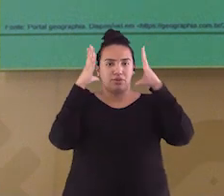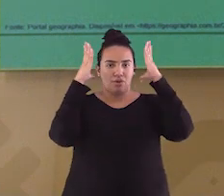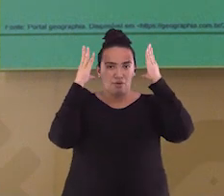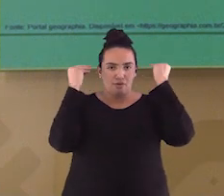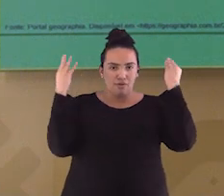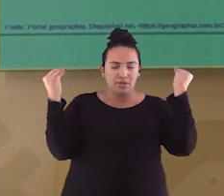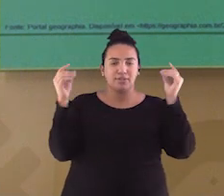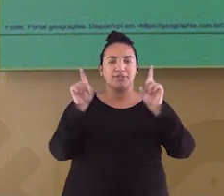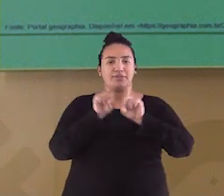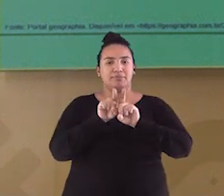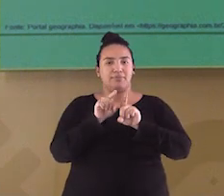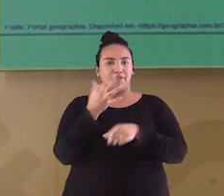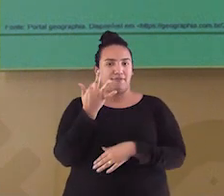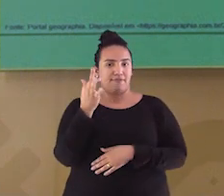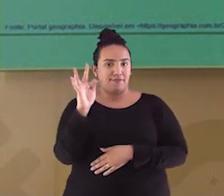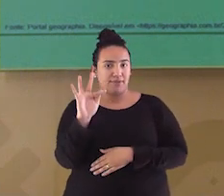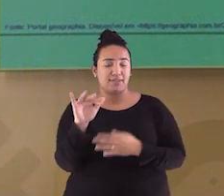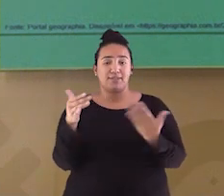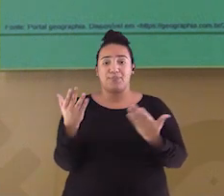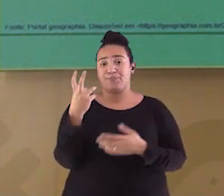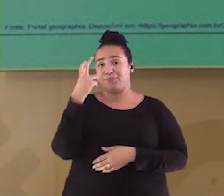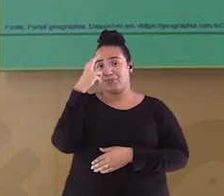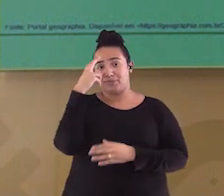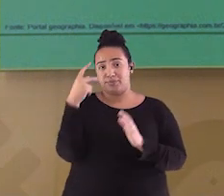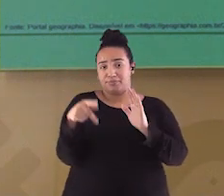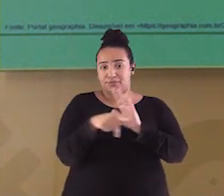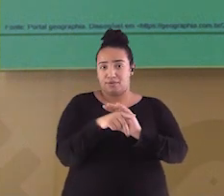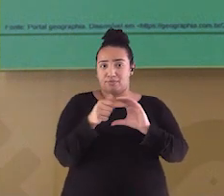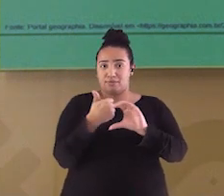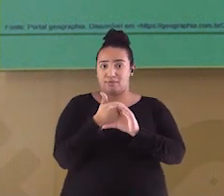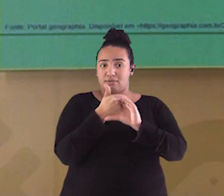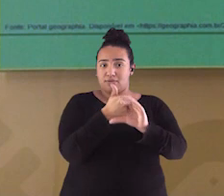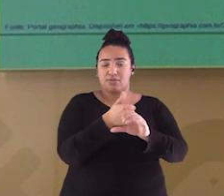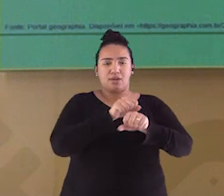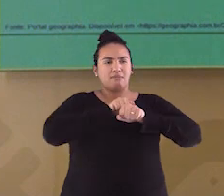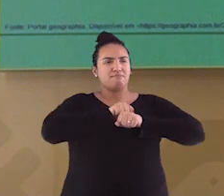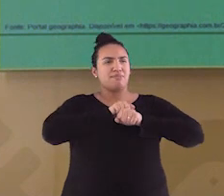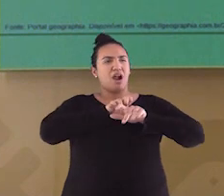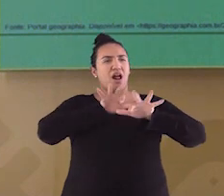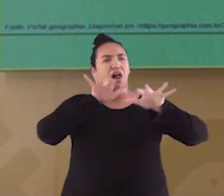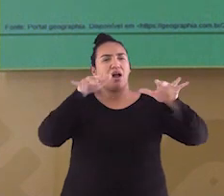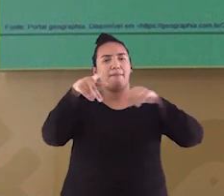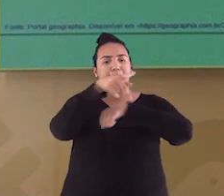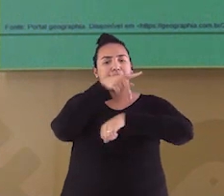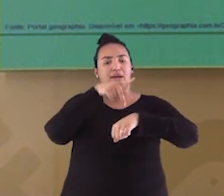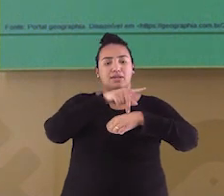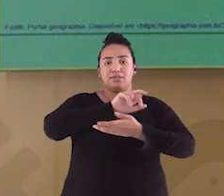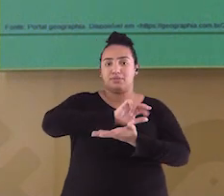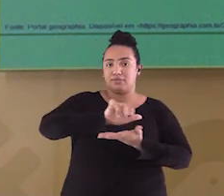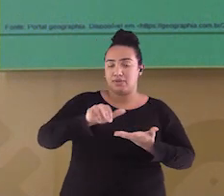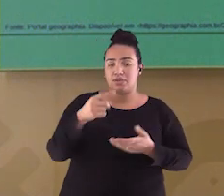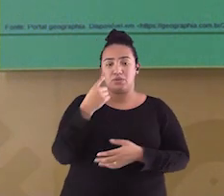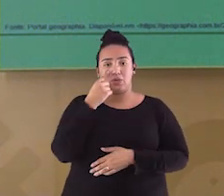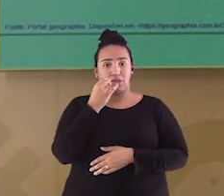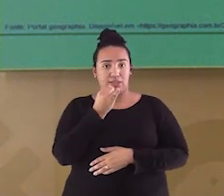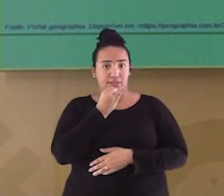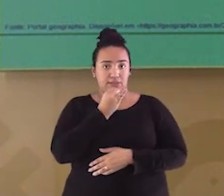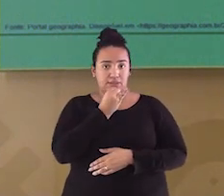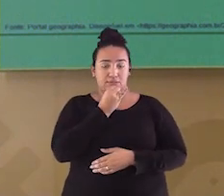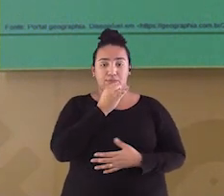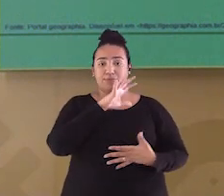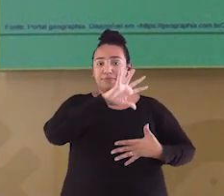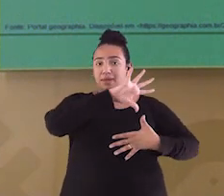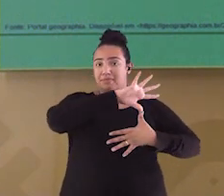a cultura do cristianismo se espalhou por mais continentes e países, como, por exemplo, o continente